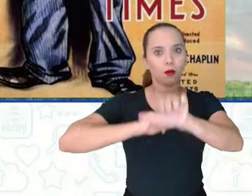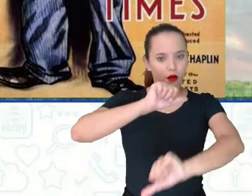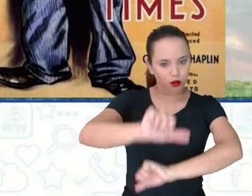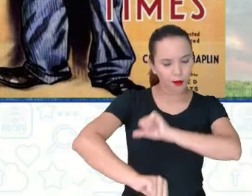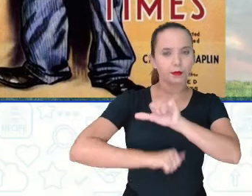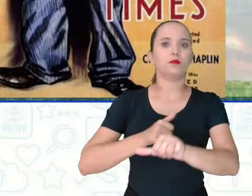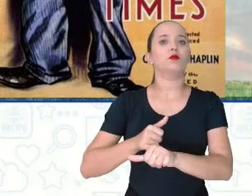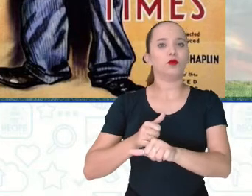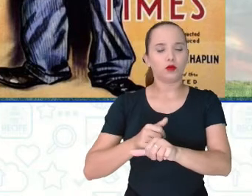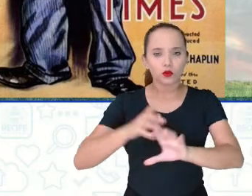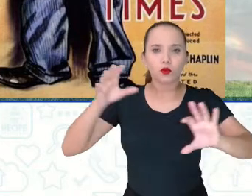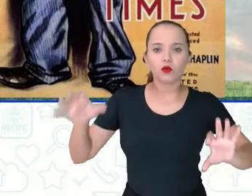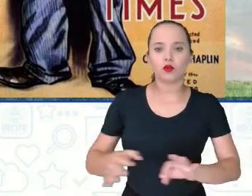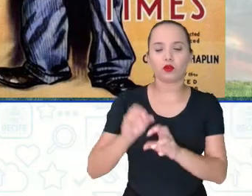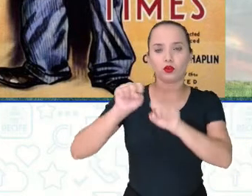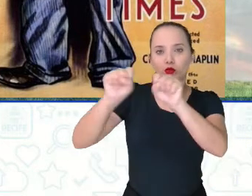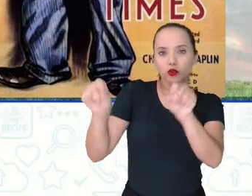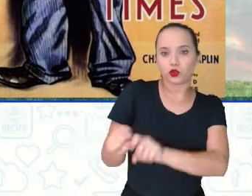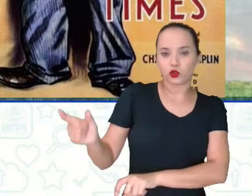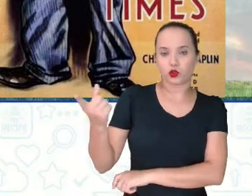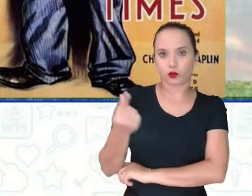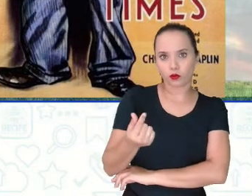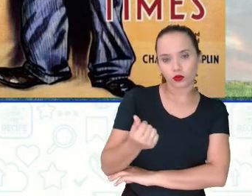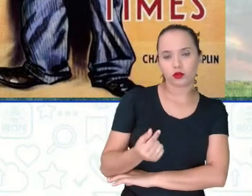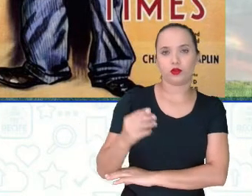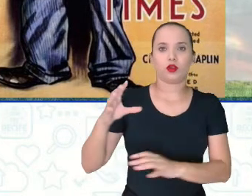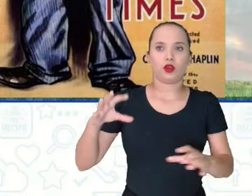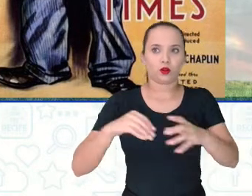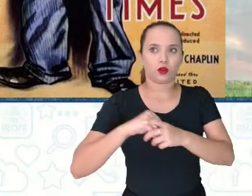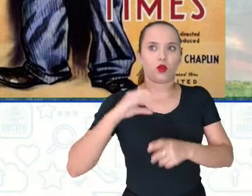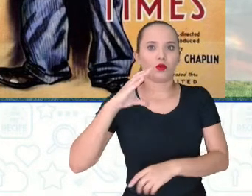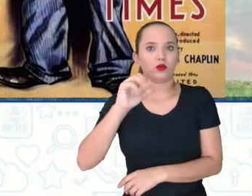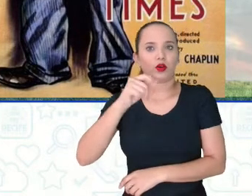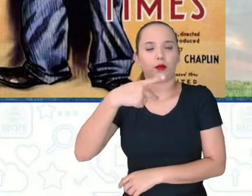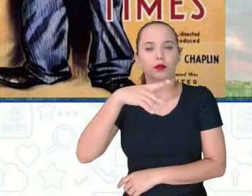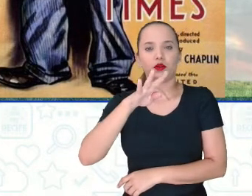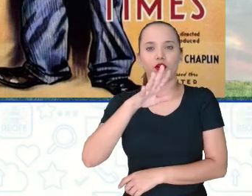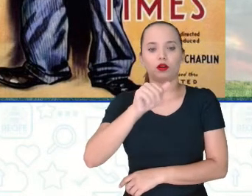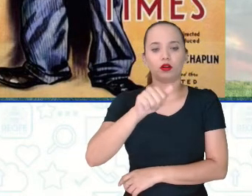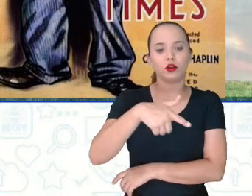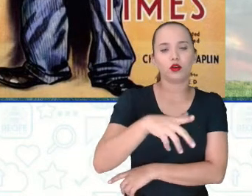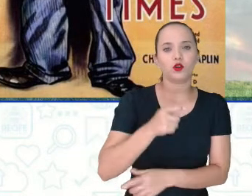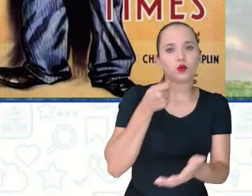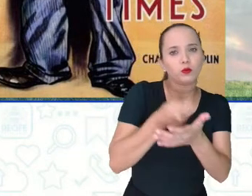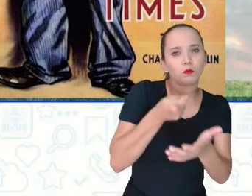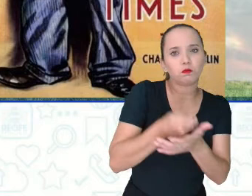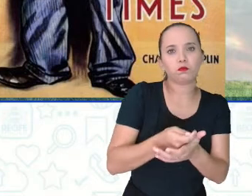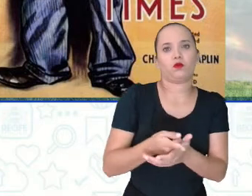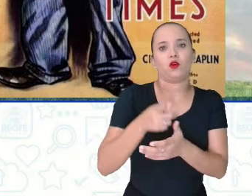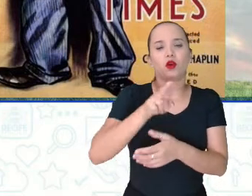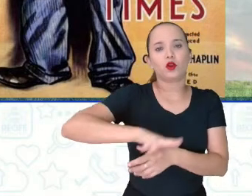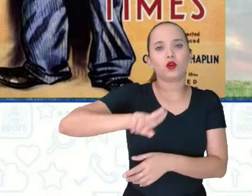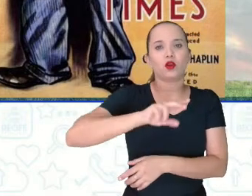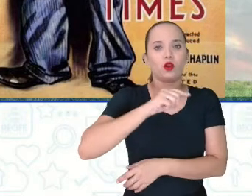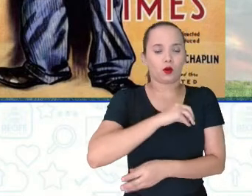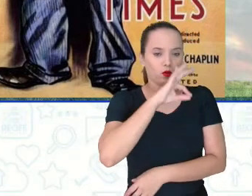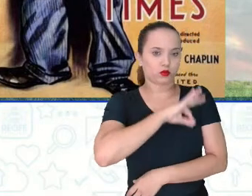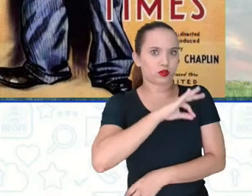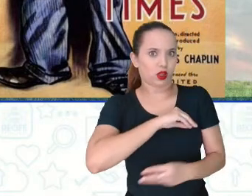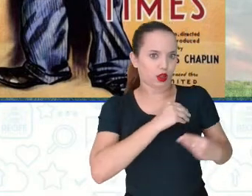sistemas econômicos. Então, no capitalismo, o trabalho é explorado mediante o pagamento de um salário. É